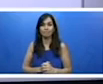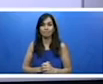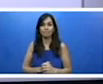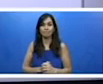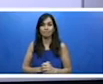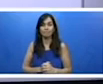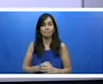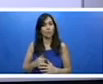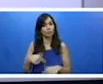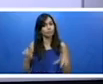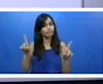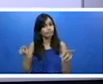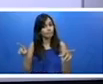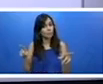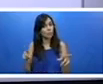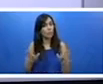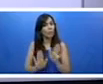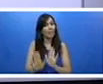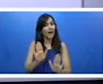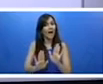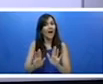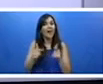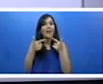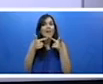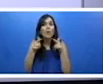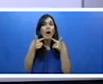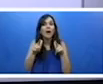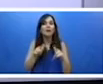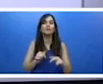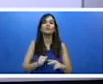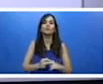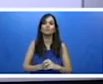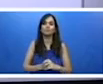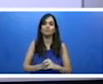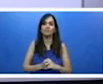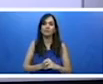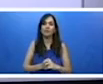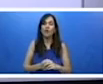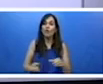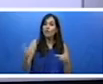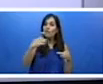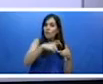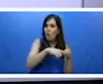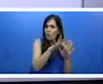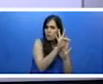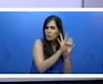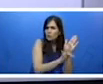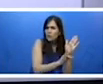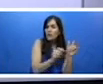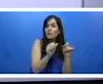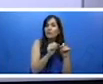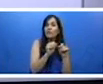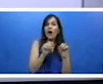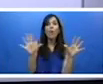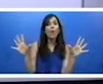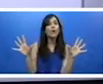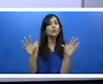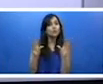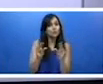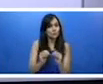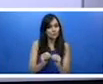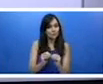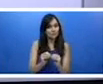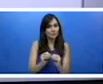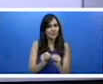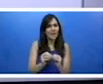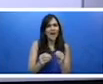abrir um parênteses, cuidado com a linguagem. Retome o texto e escreva um resumo do conto. A cada parte, a